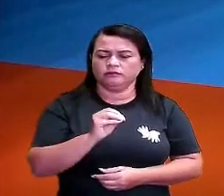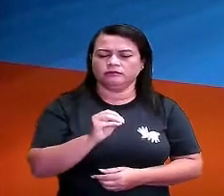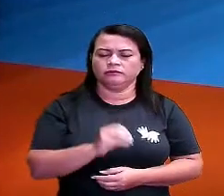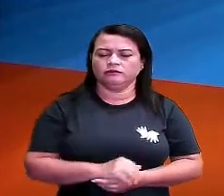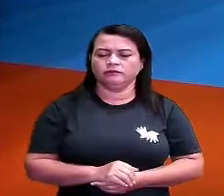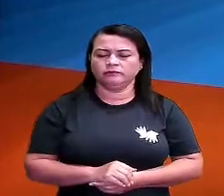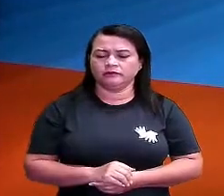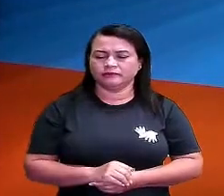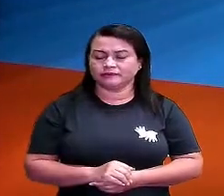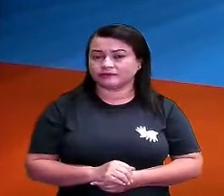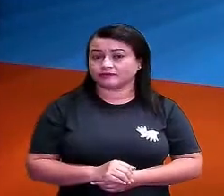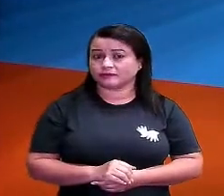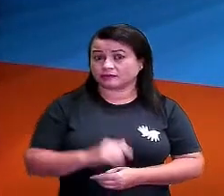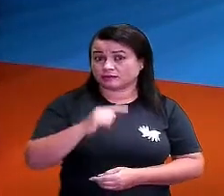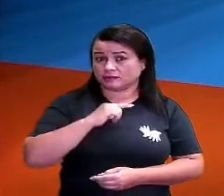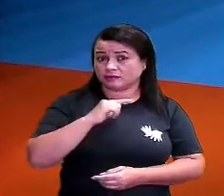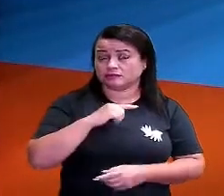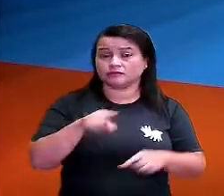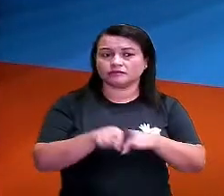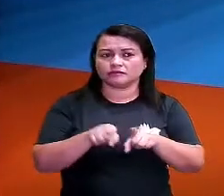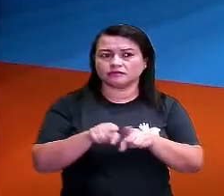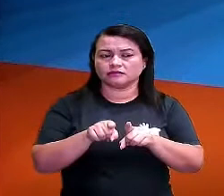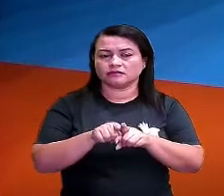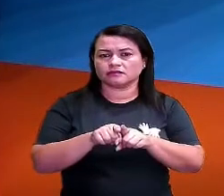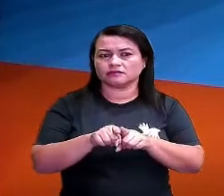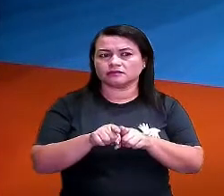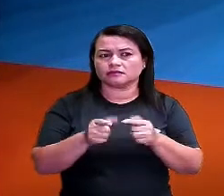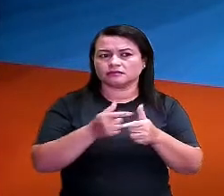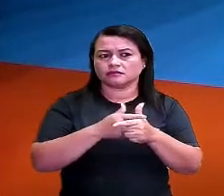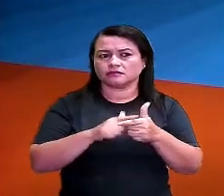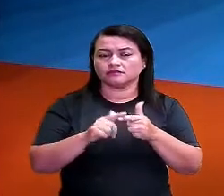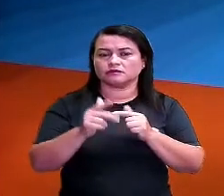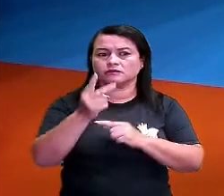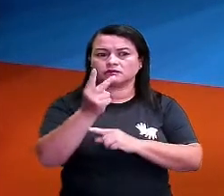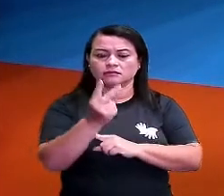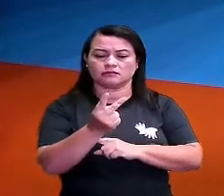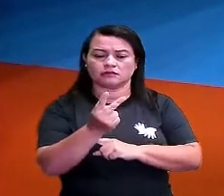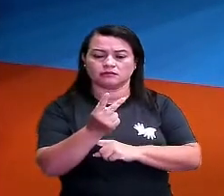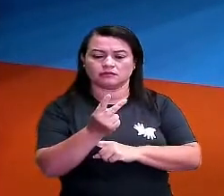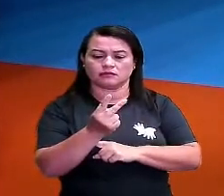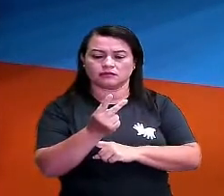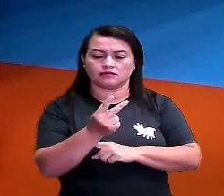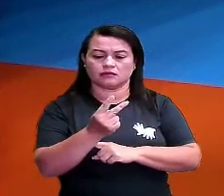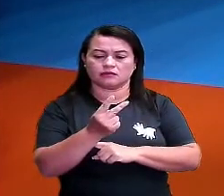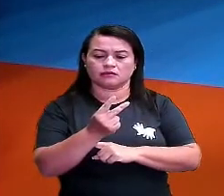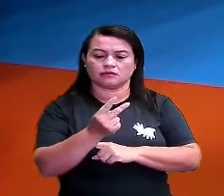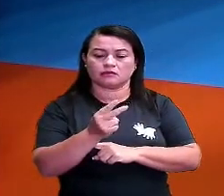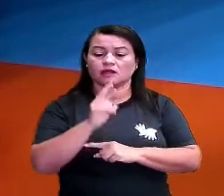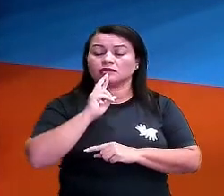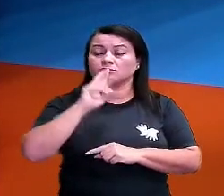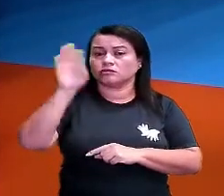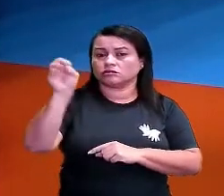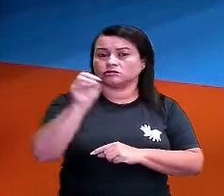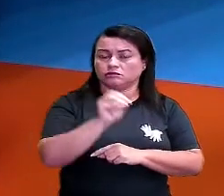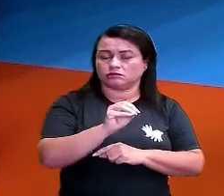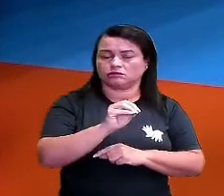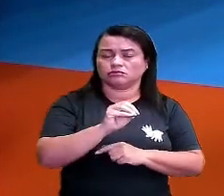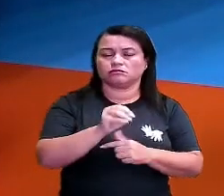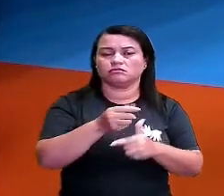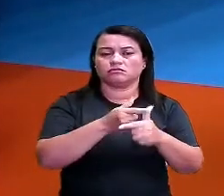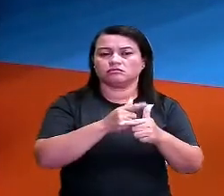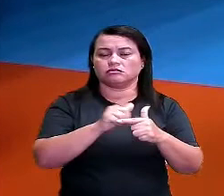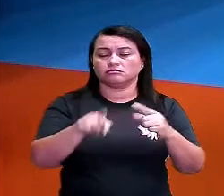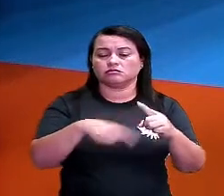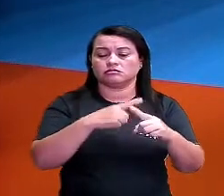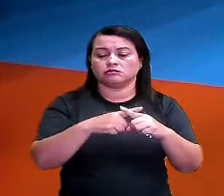Beleza. Se na operação estava que era para dividir por 2, aqui o que é que eu vou fazer? O resultado, vou multiplicar por 2.